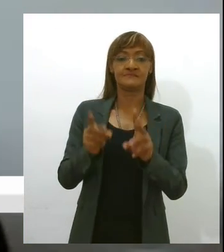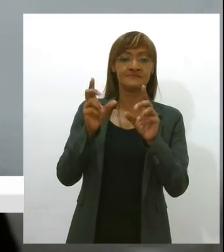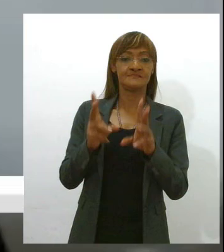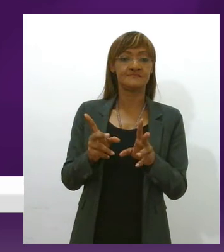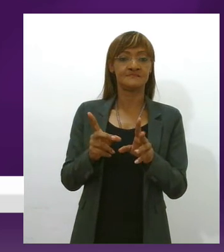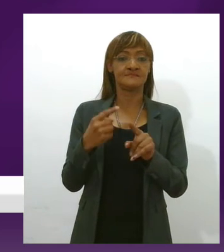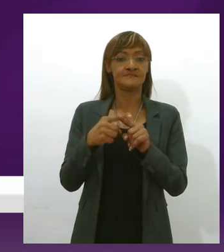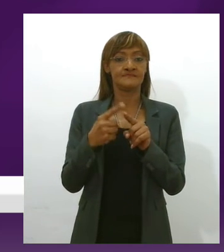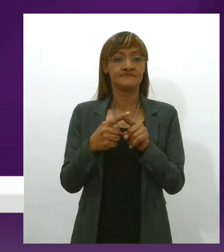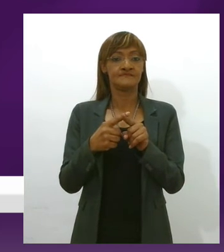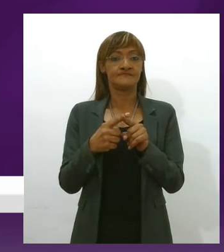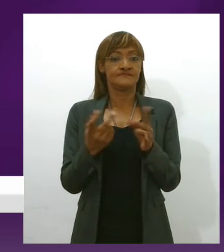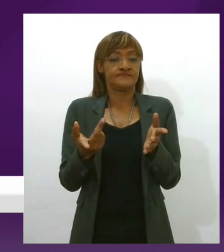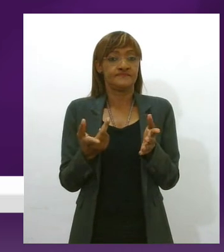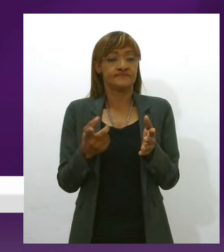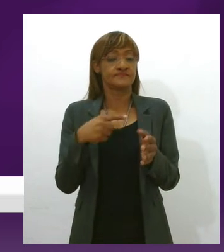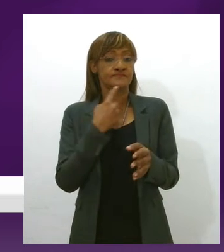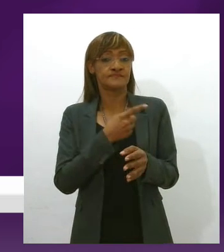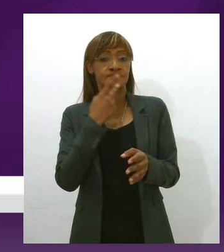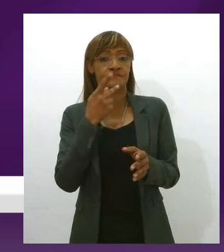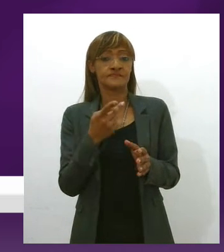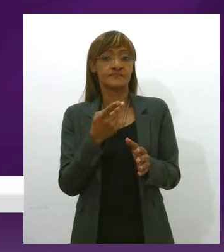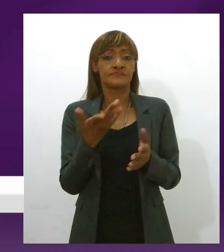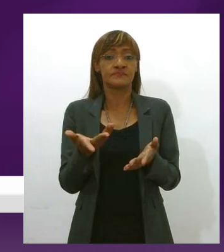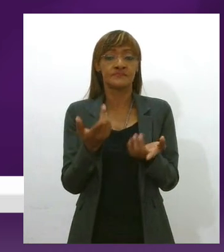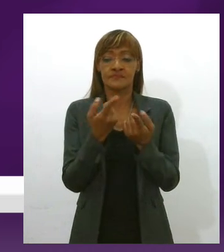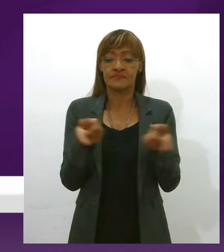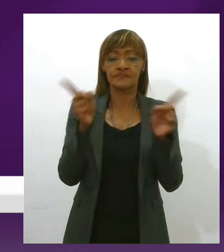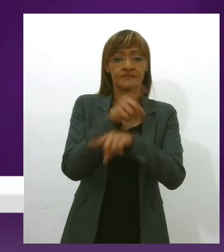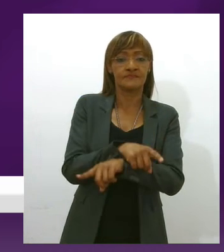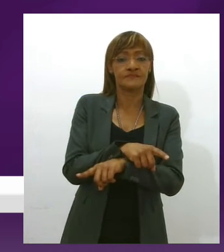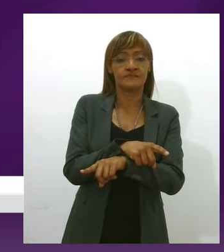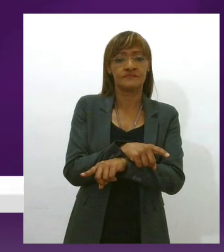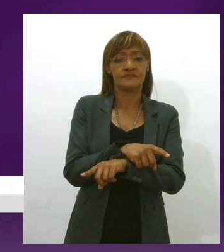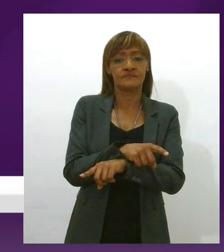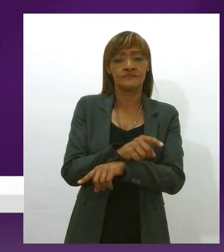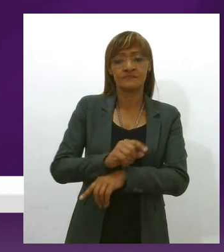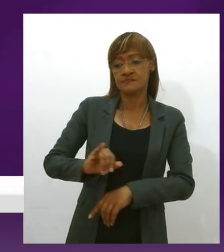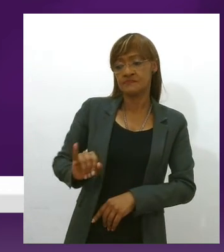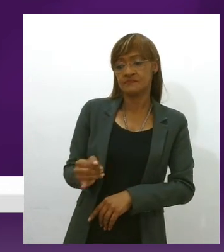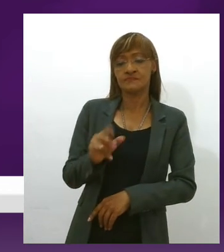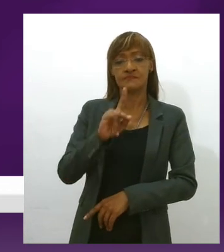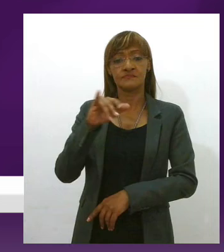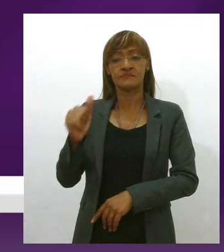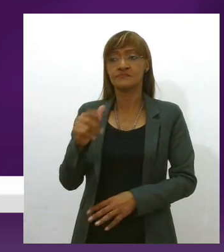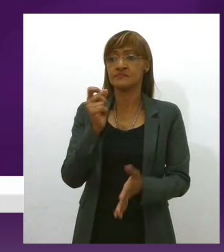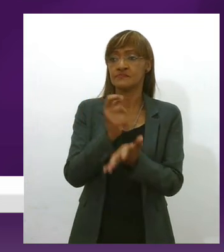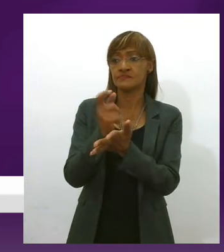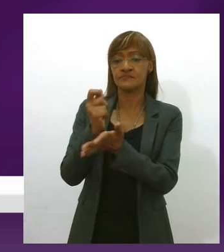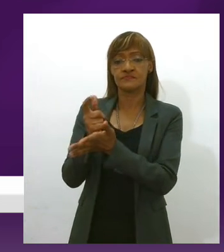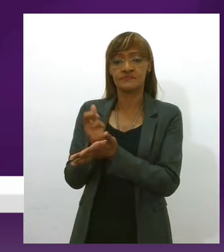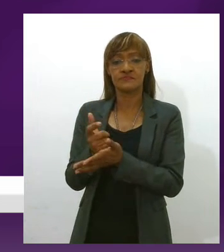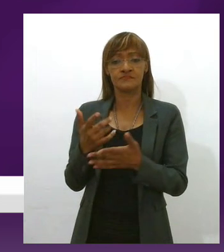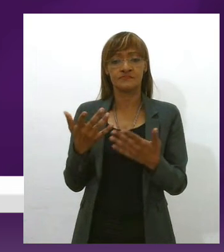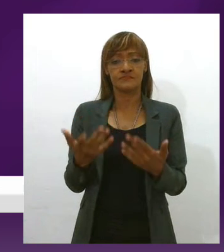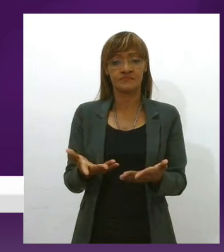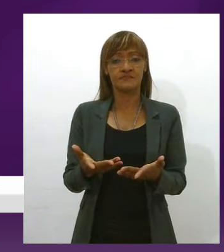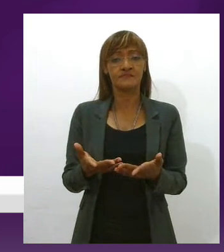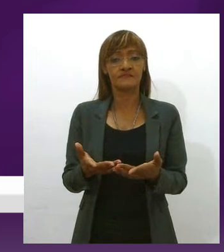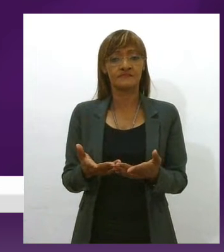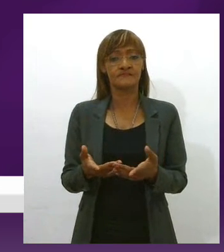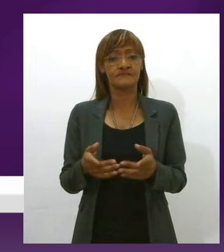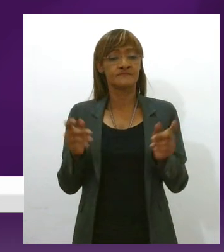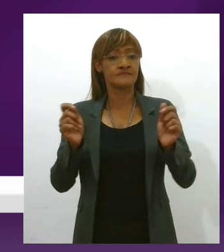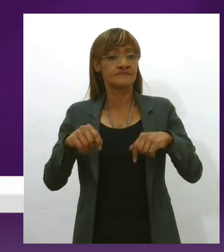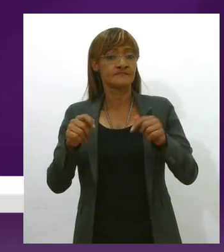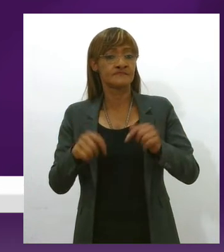gente fala do consumismo. A gente tá usando, pegando uma data consumista, que é clássica como consumista, para poder vender